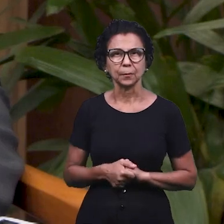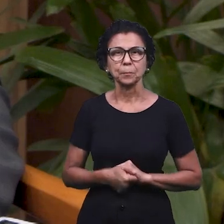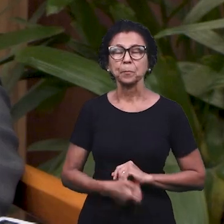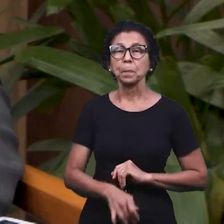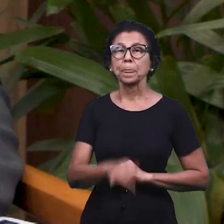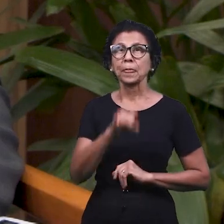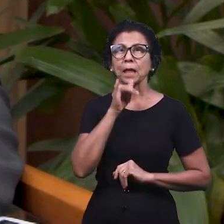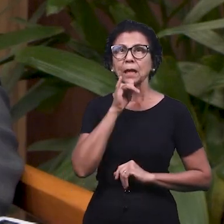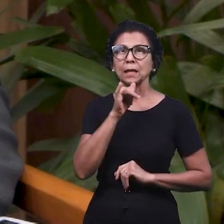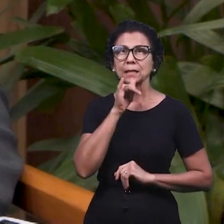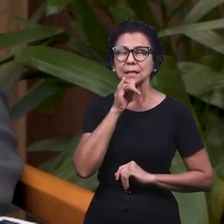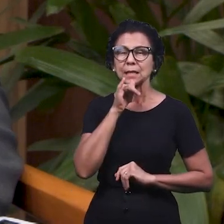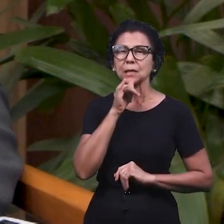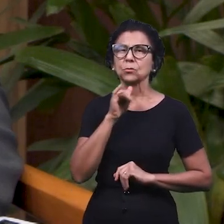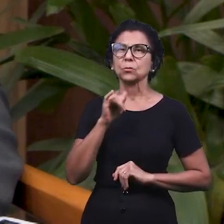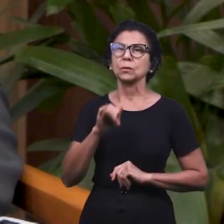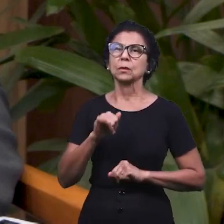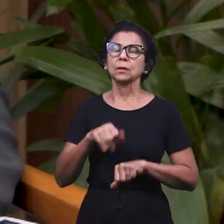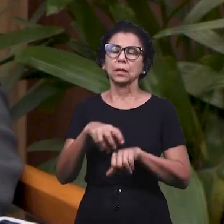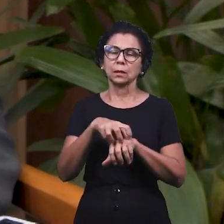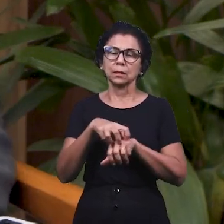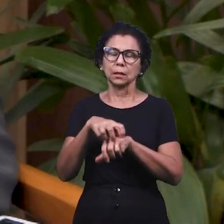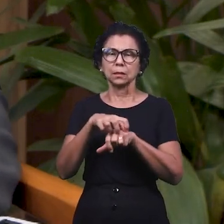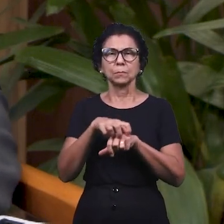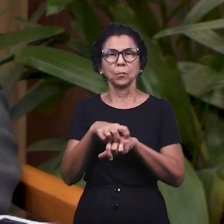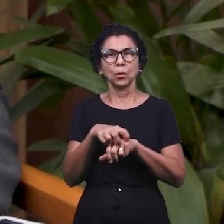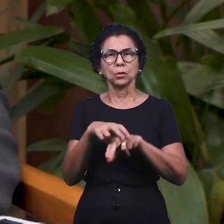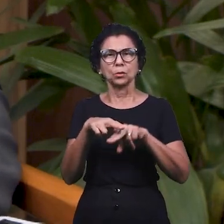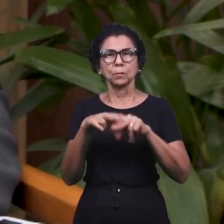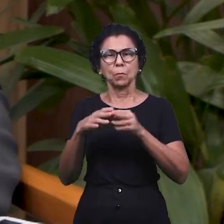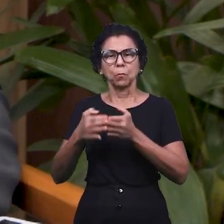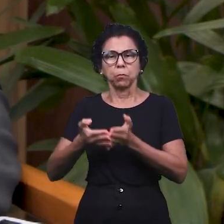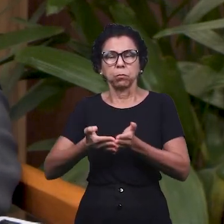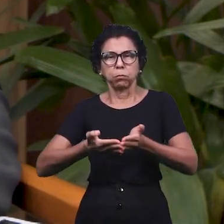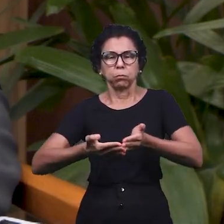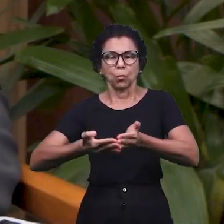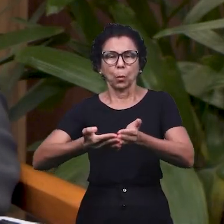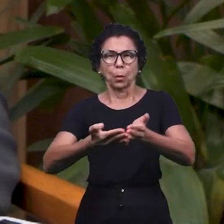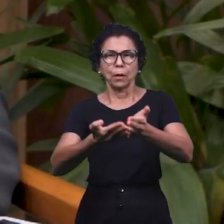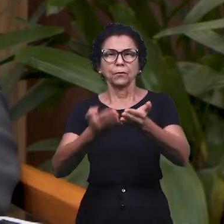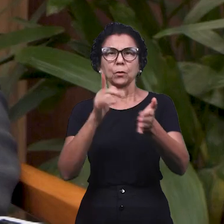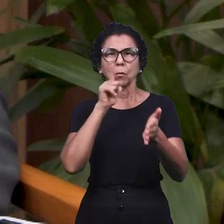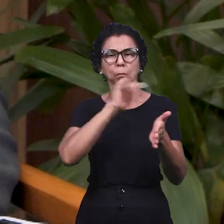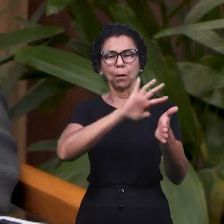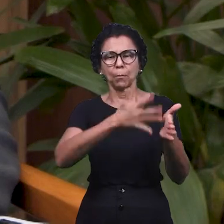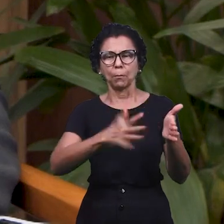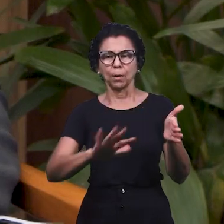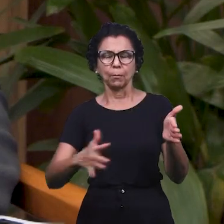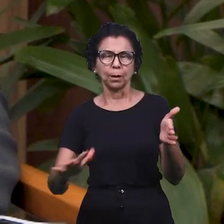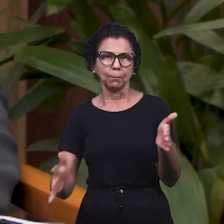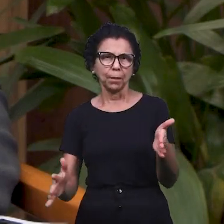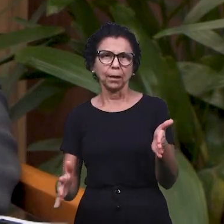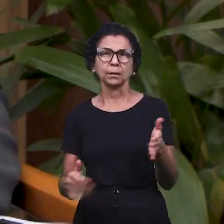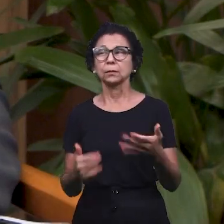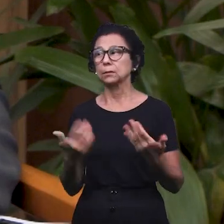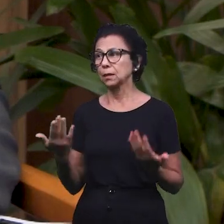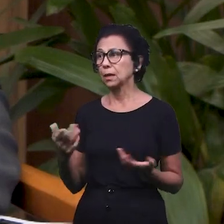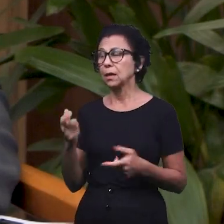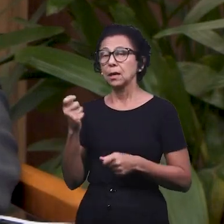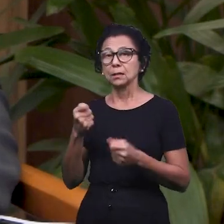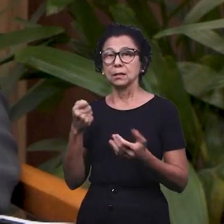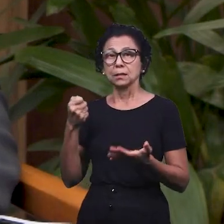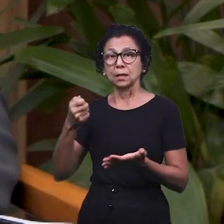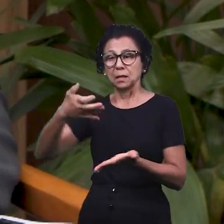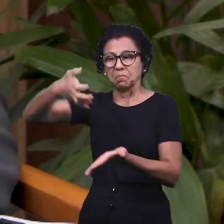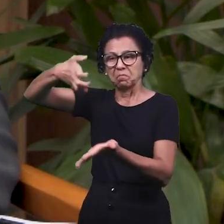vamos dizer assim, né? Nesse transporte aí em navios. E isso gera custo, naturalmente. Às vezes ele tem que pagar à